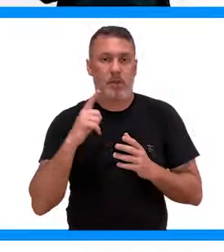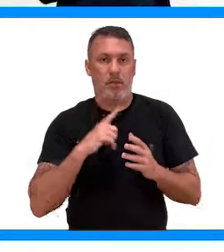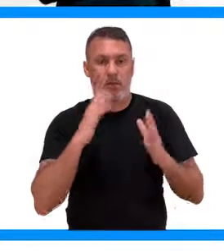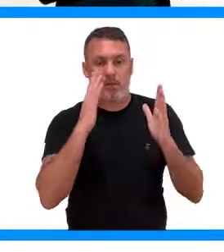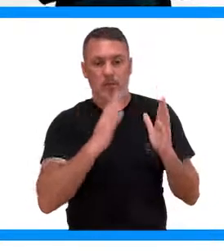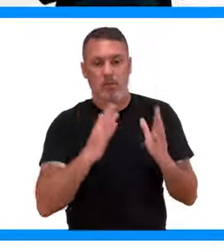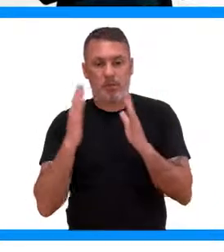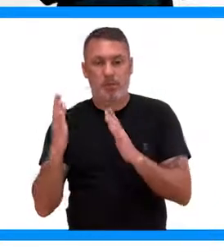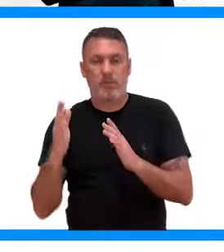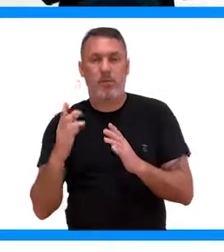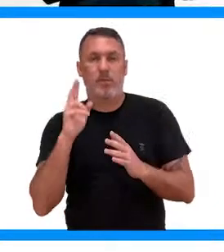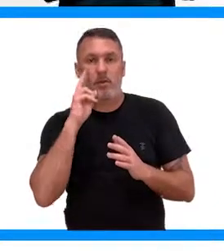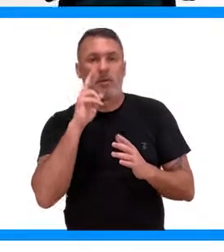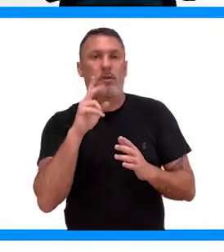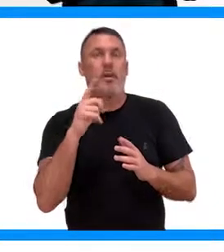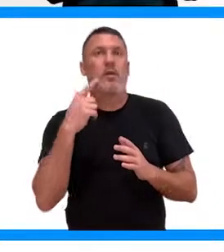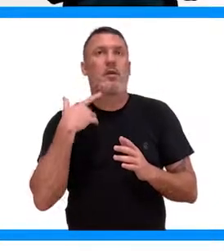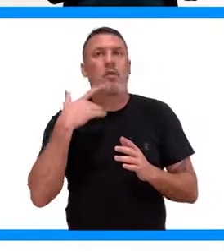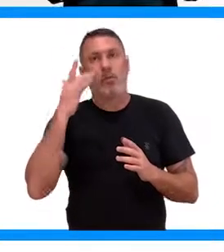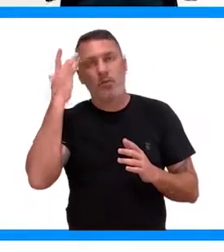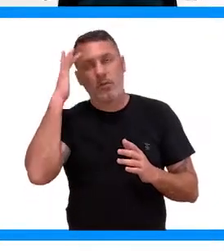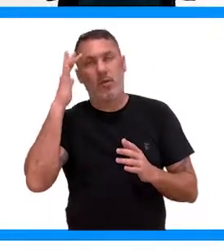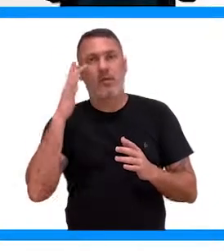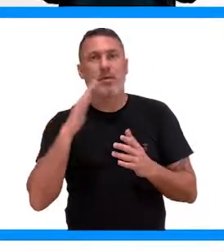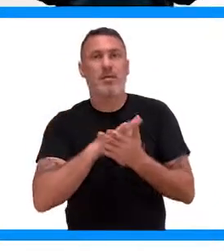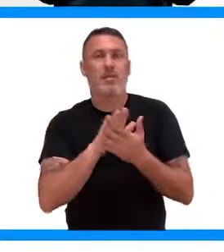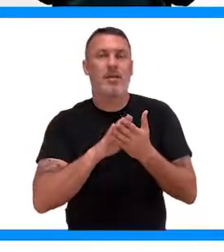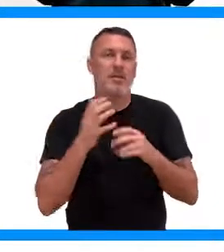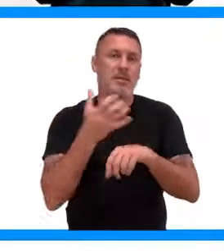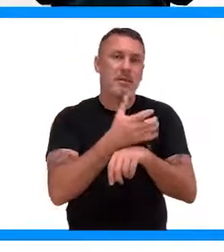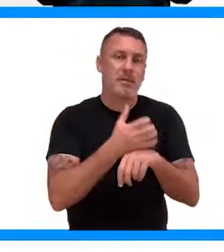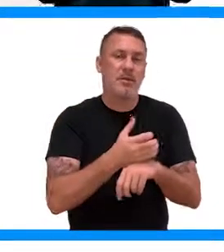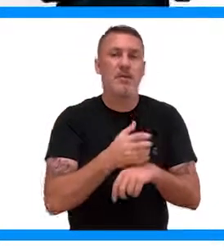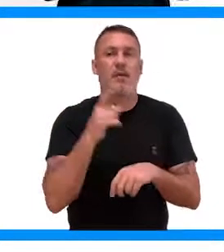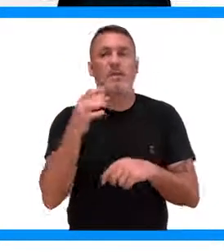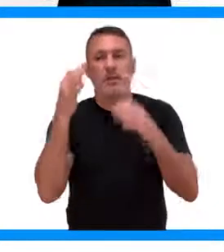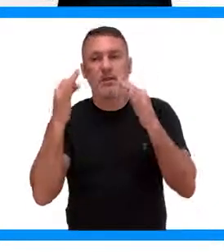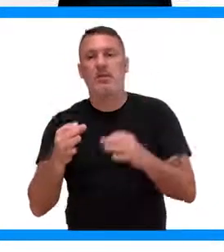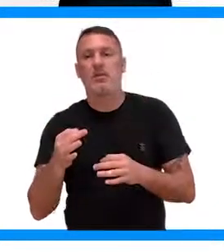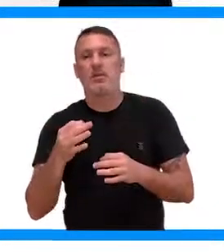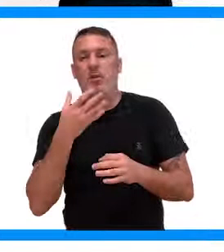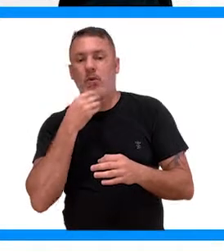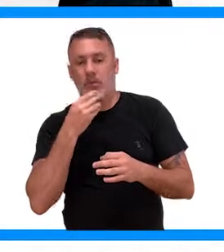homem, seja justo homem. Eu não sei nada dessa matéria e seja justo homem. Bien?